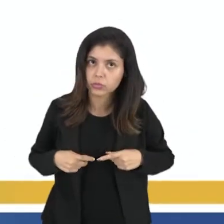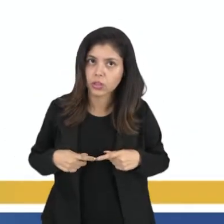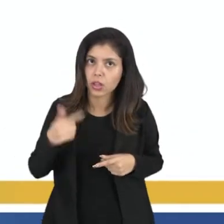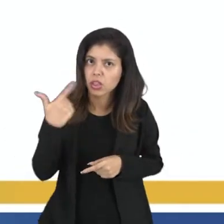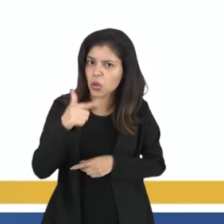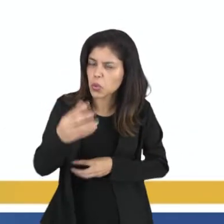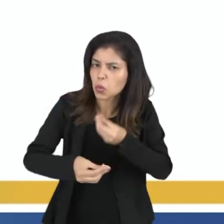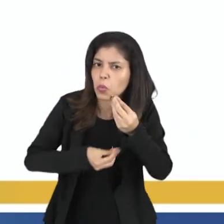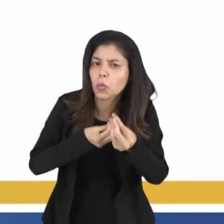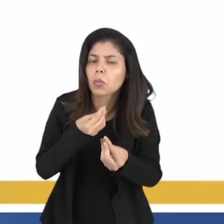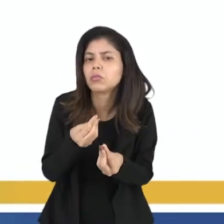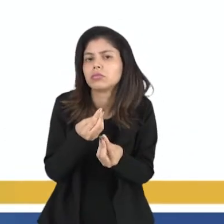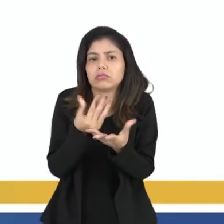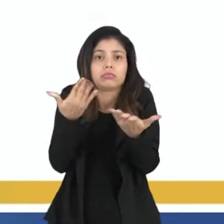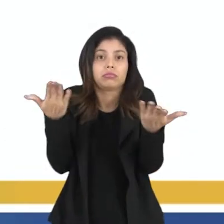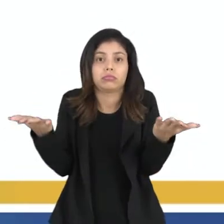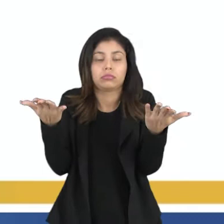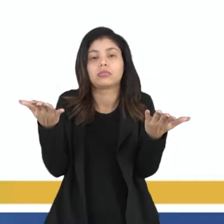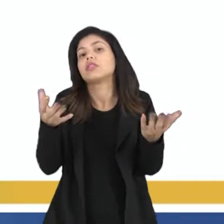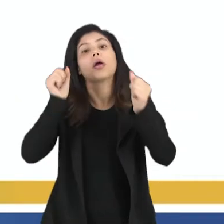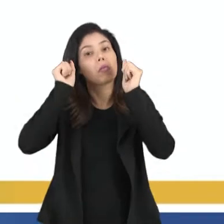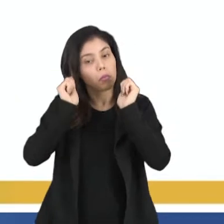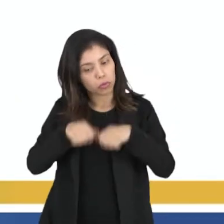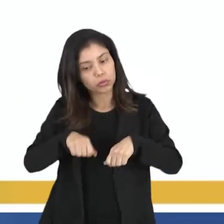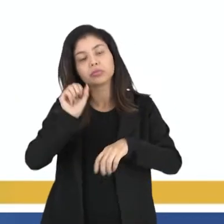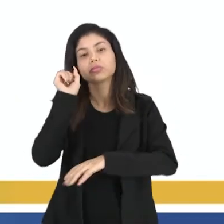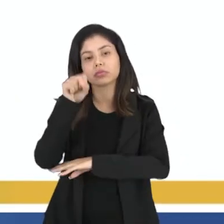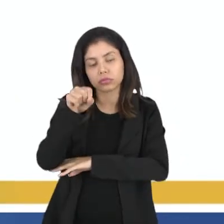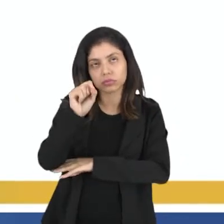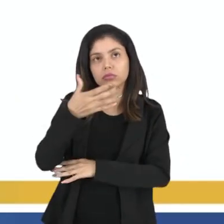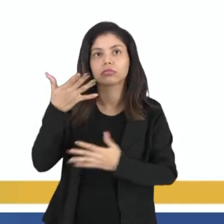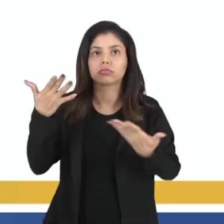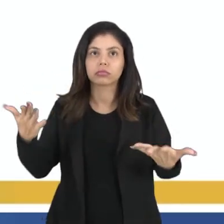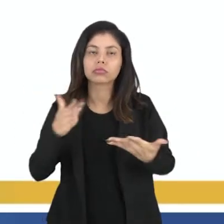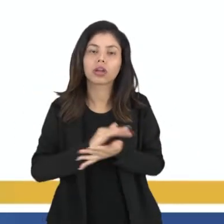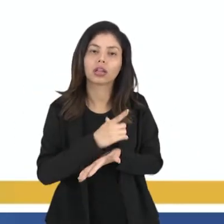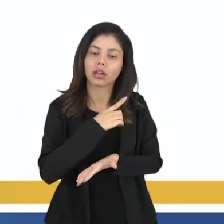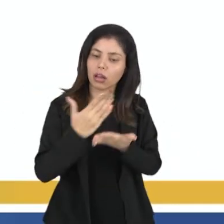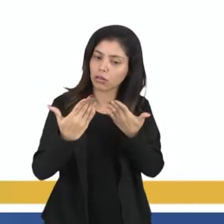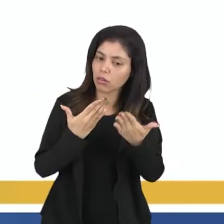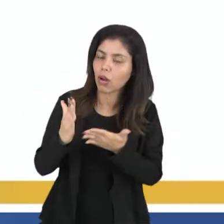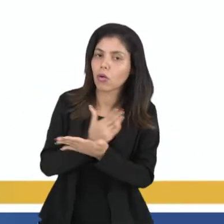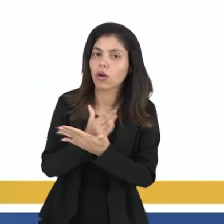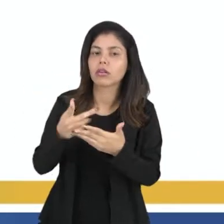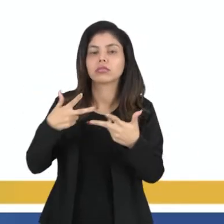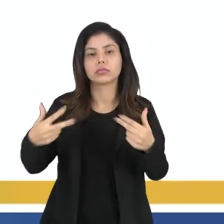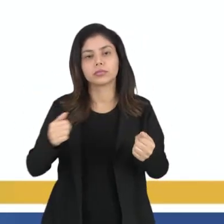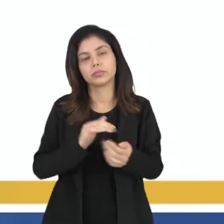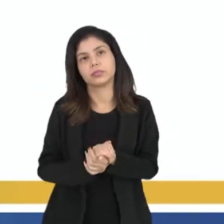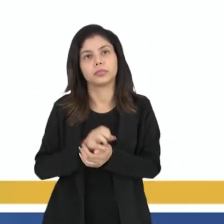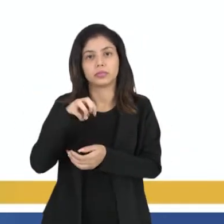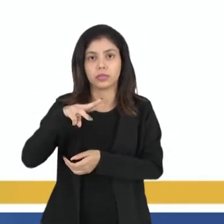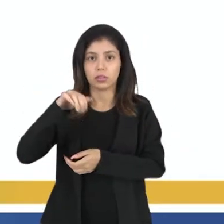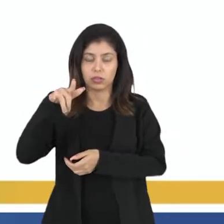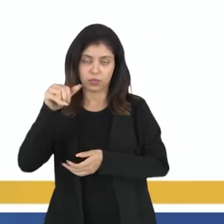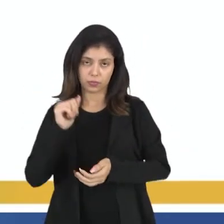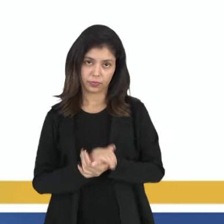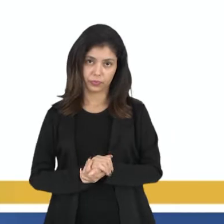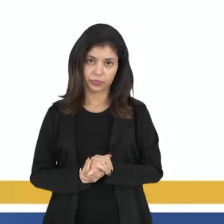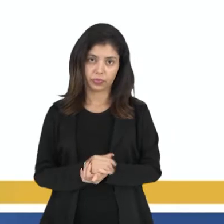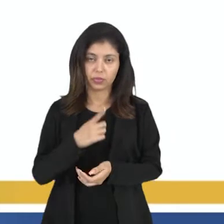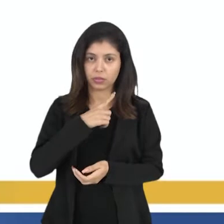impossível? O conhecimento humano é possível sim. Existe alguma coisa aí que Immanuel Kant vai dizer